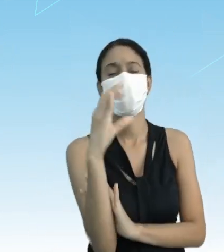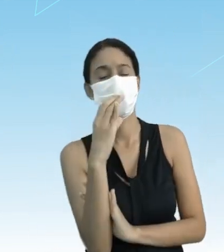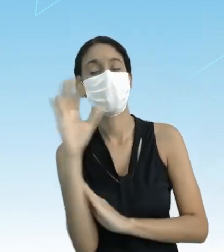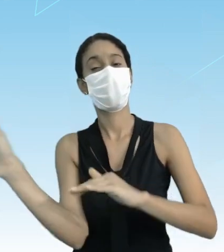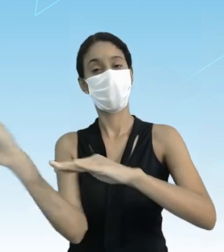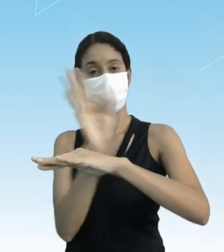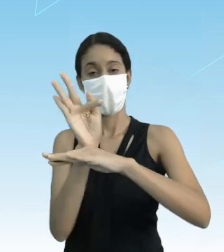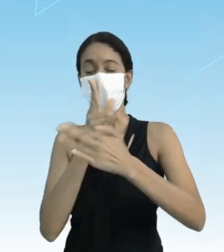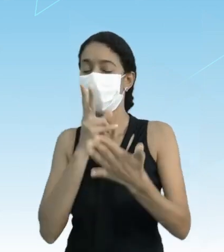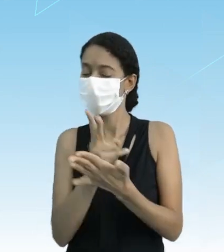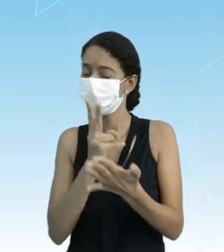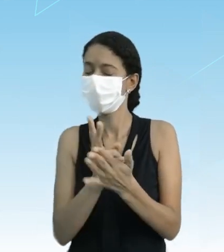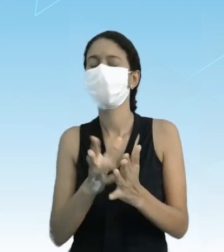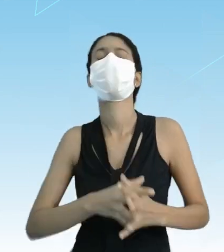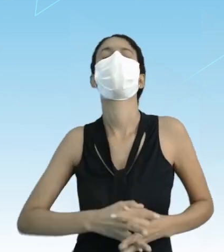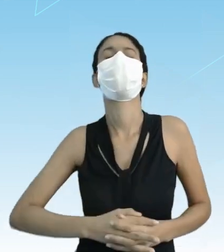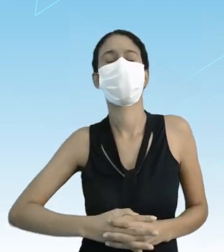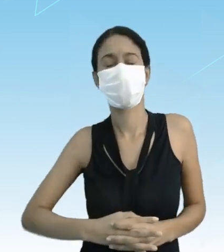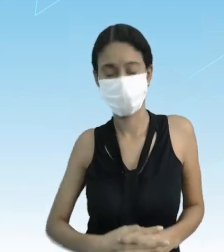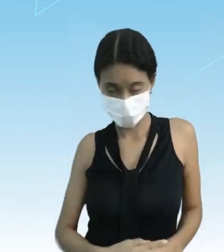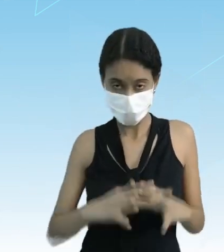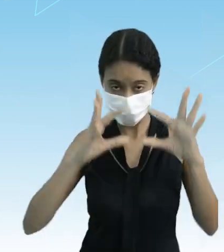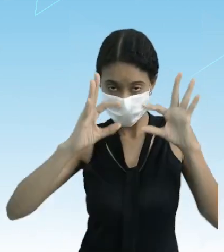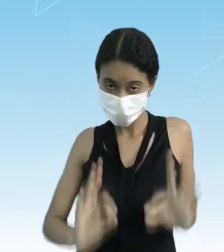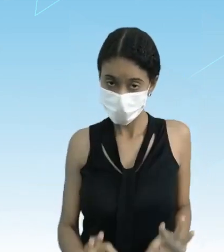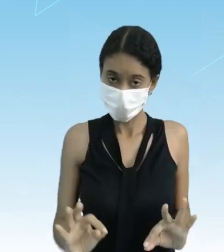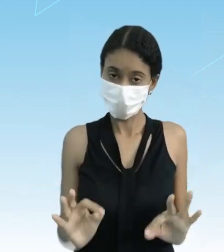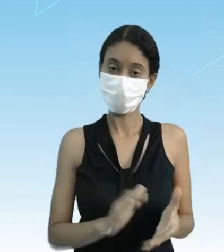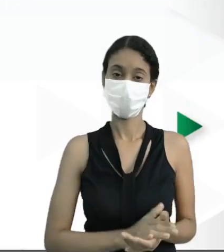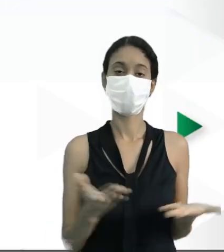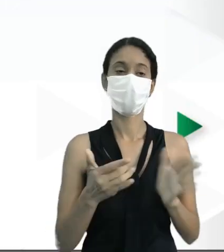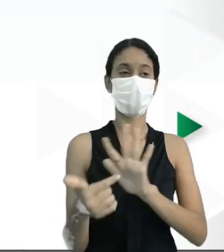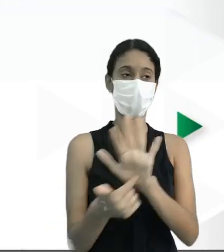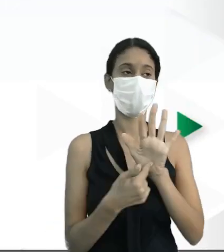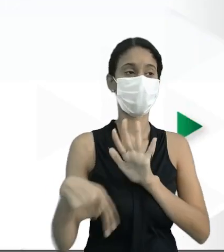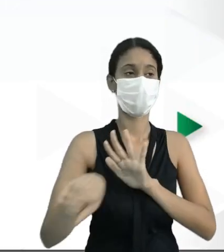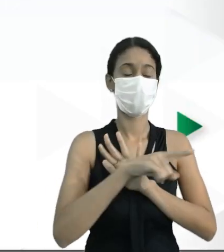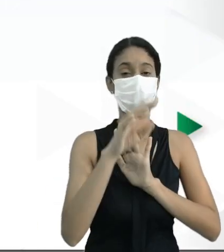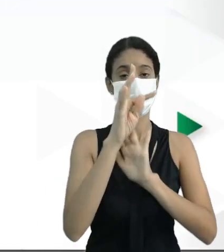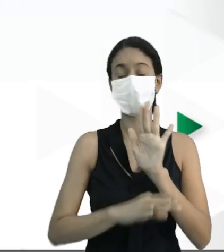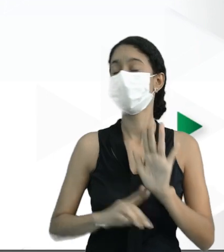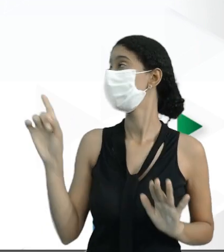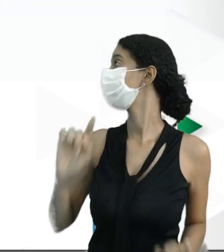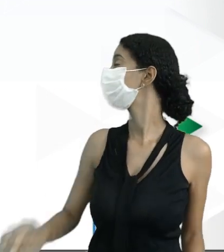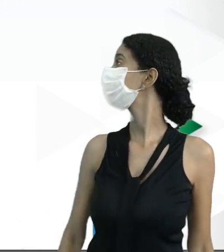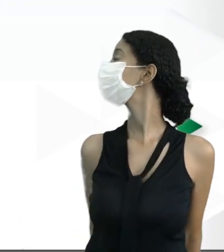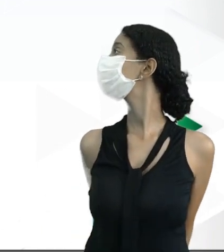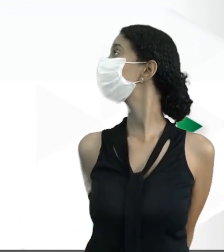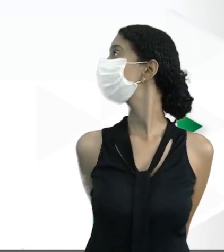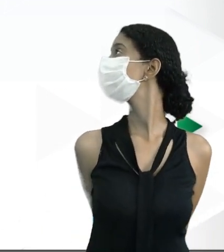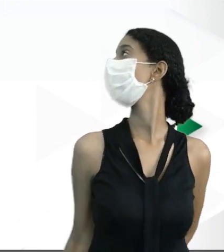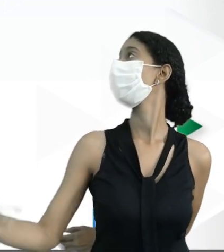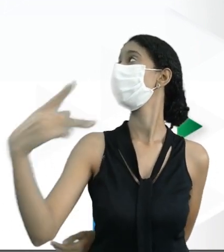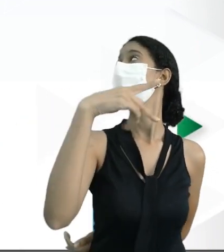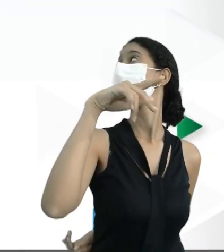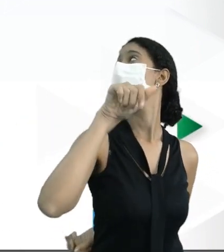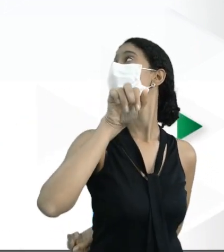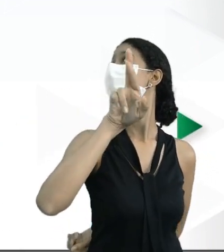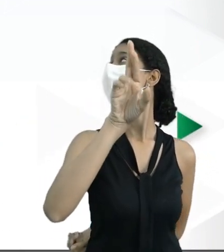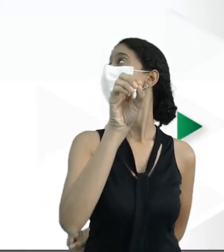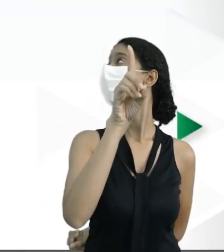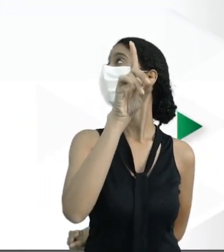abordados com paródia em programas, séries, filmes, com o mesmo intuito, levar o humor.